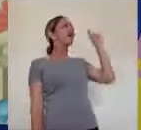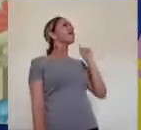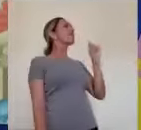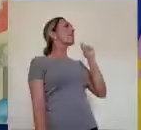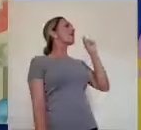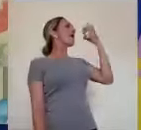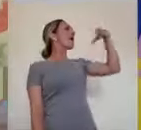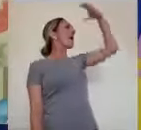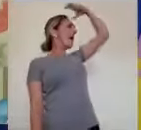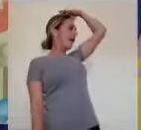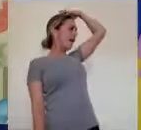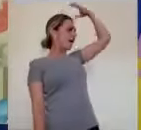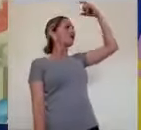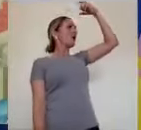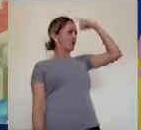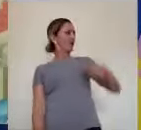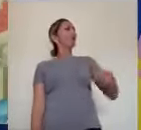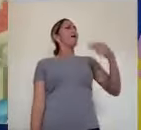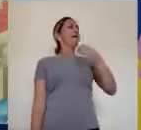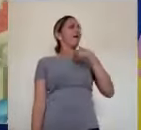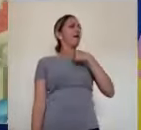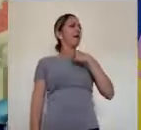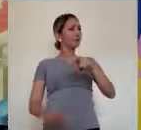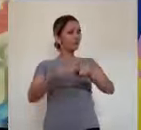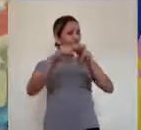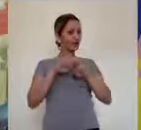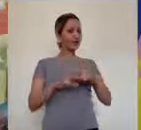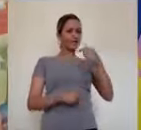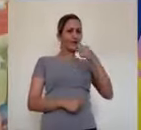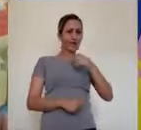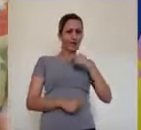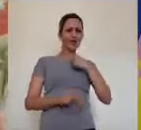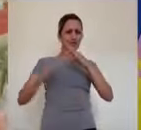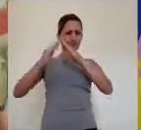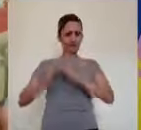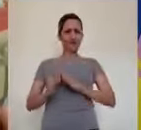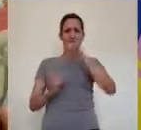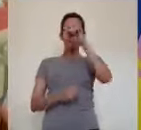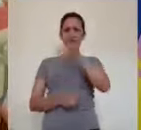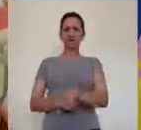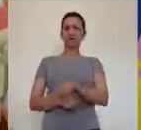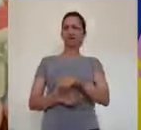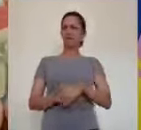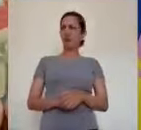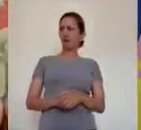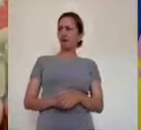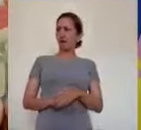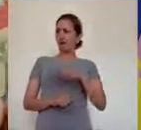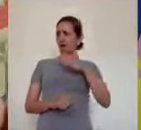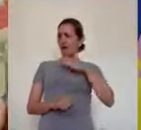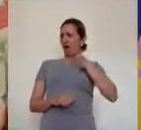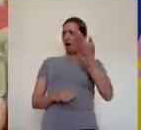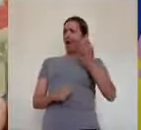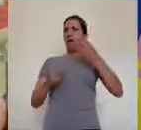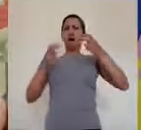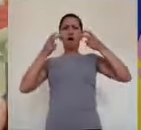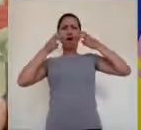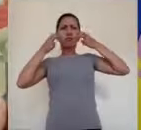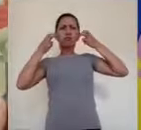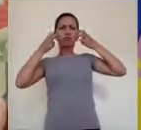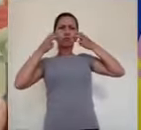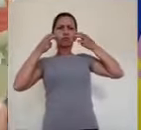assim sendo aqui que eu vou morar e olha a cara da raposa